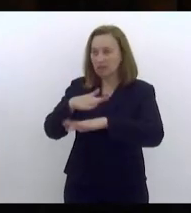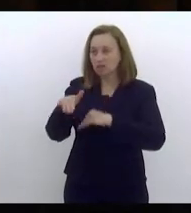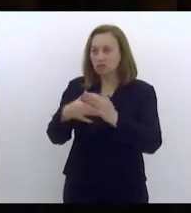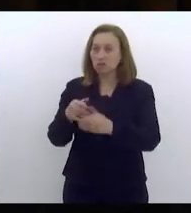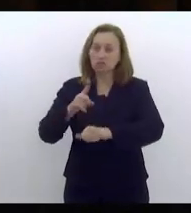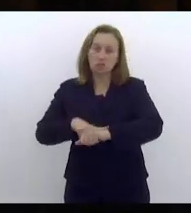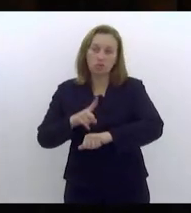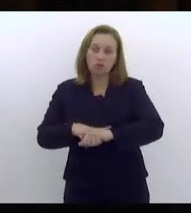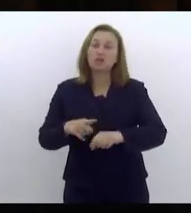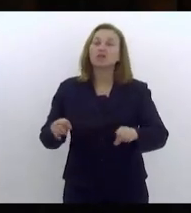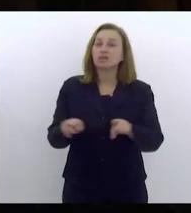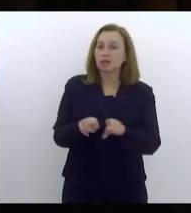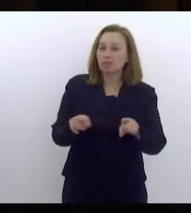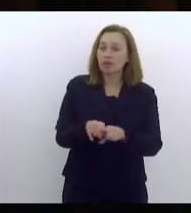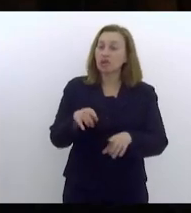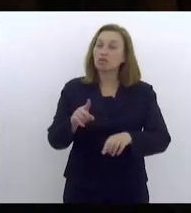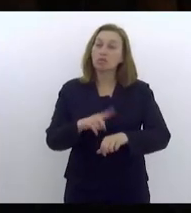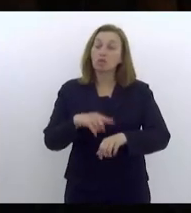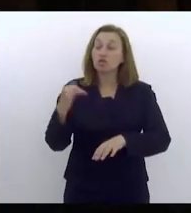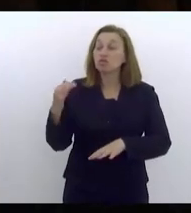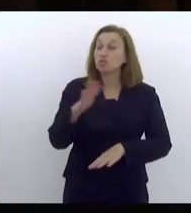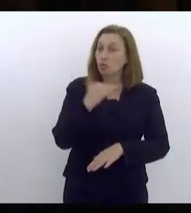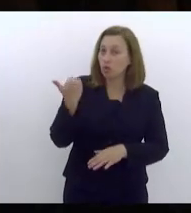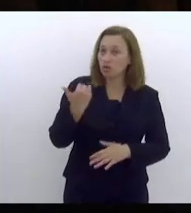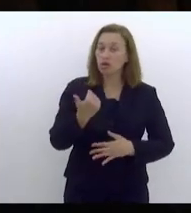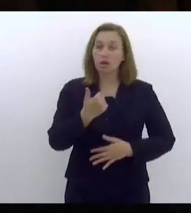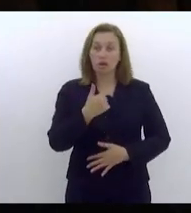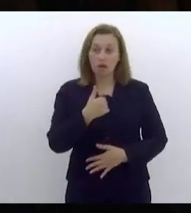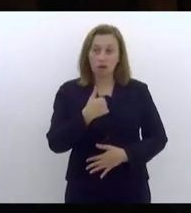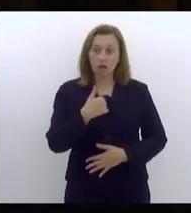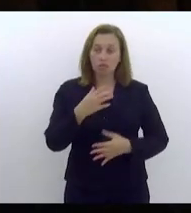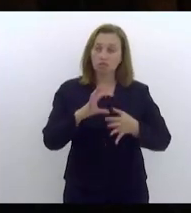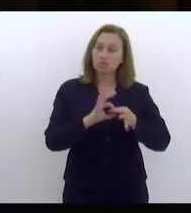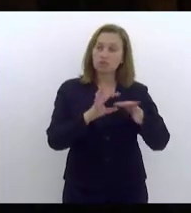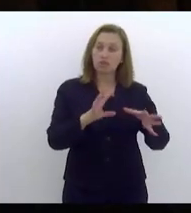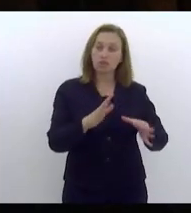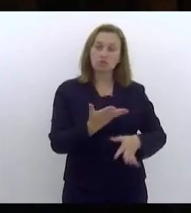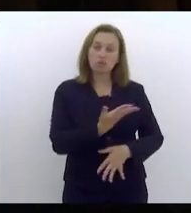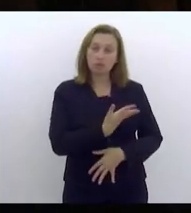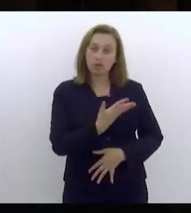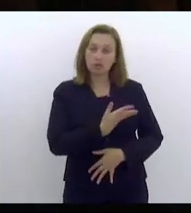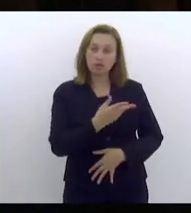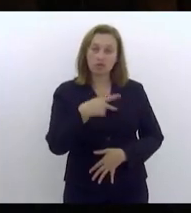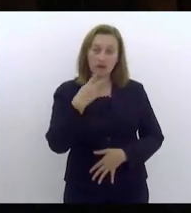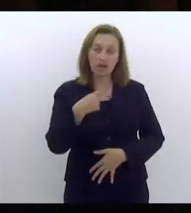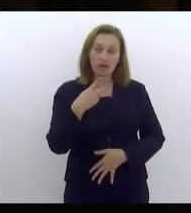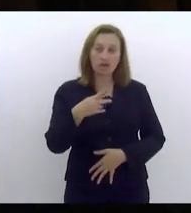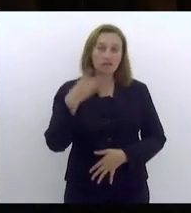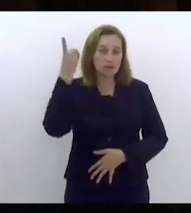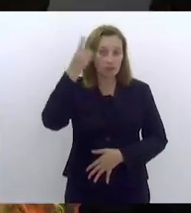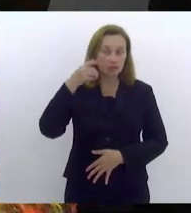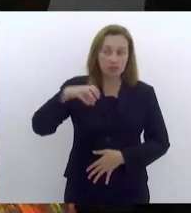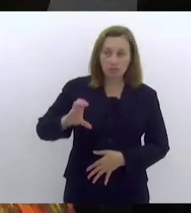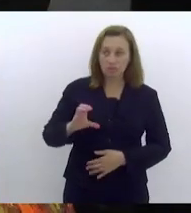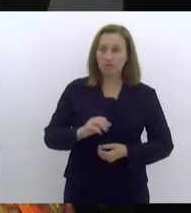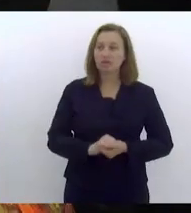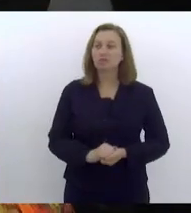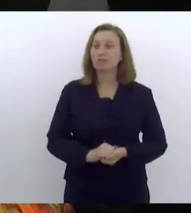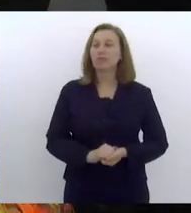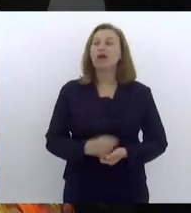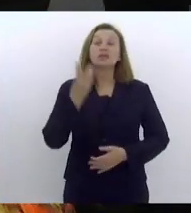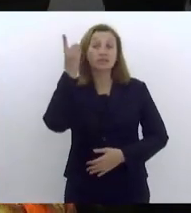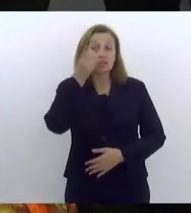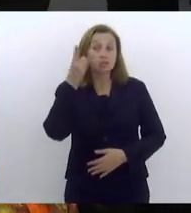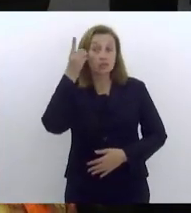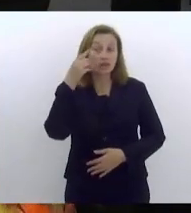no momento de partida, no momento da morte. Eu dou uma parte, aí concedo a parte ao deputado Carlos Mink.